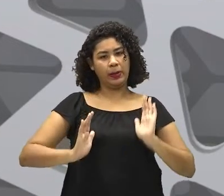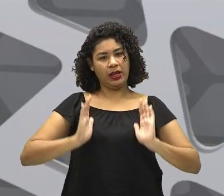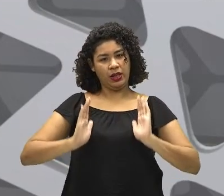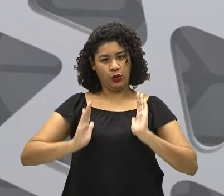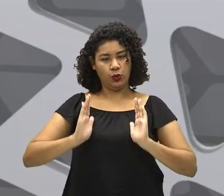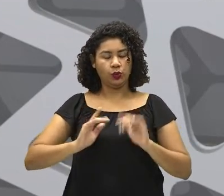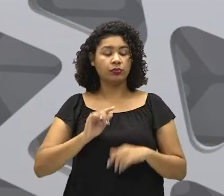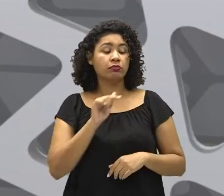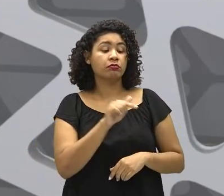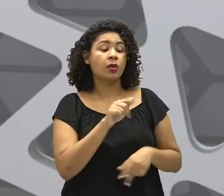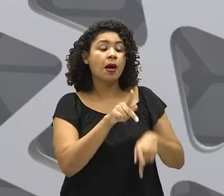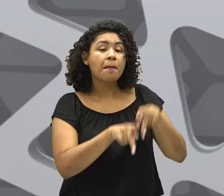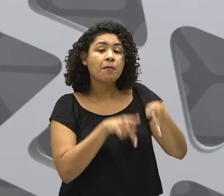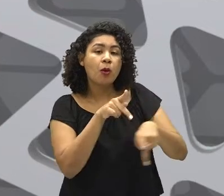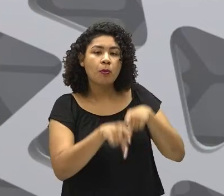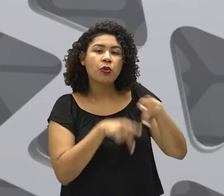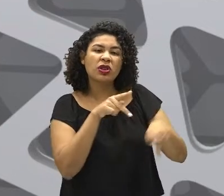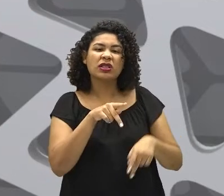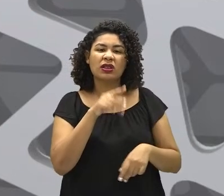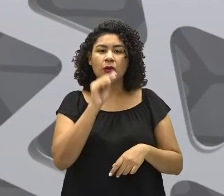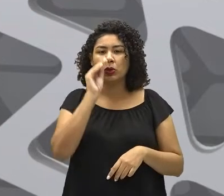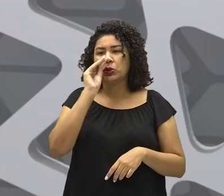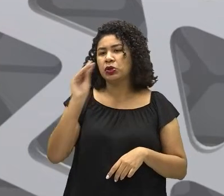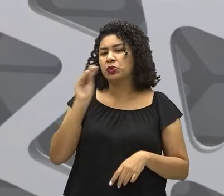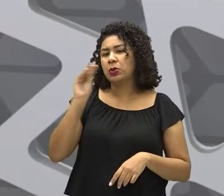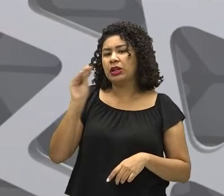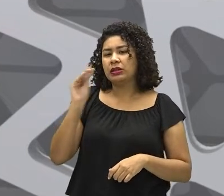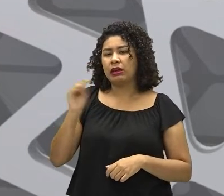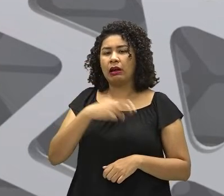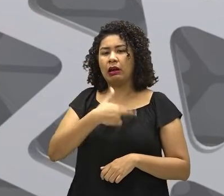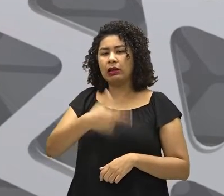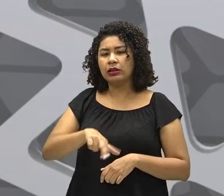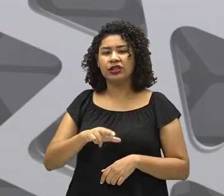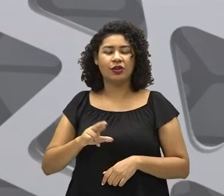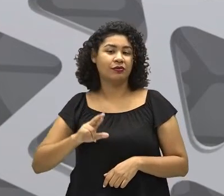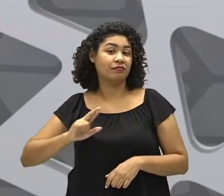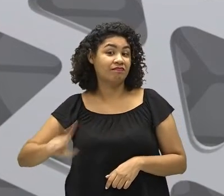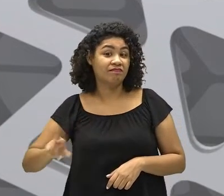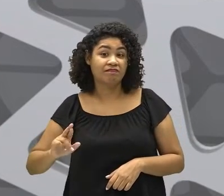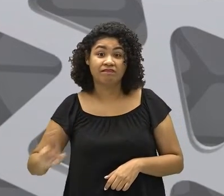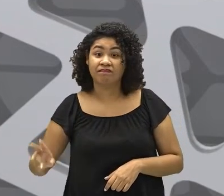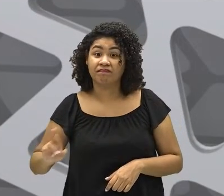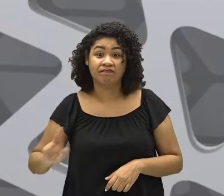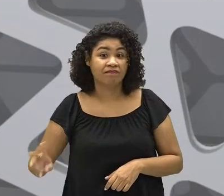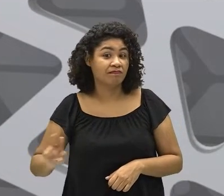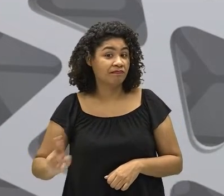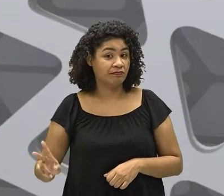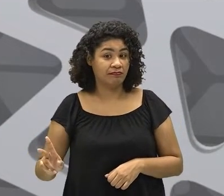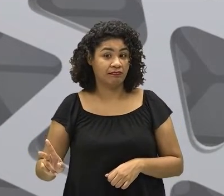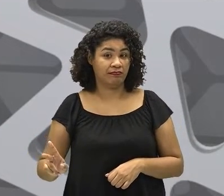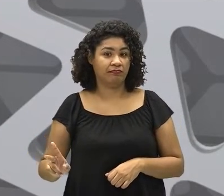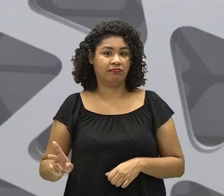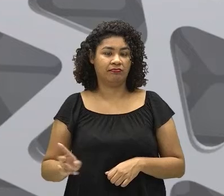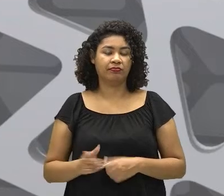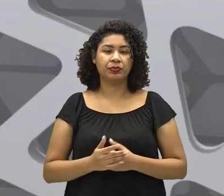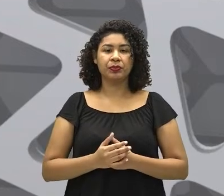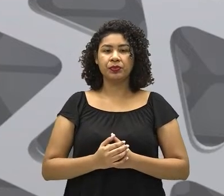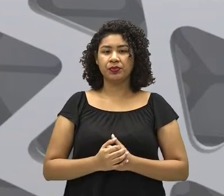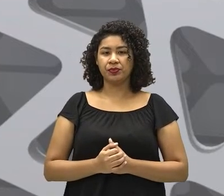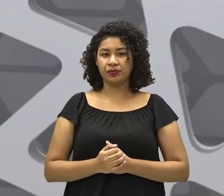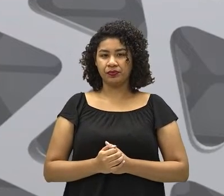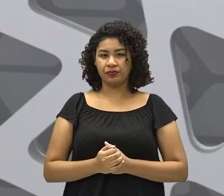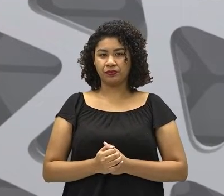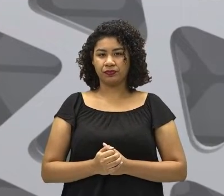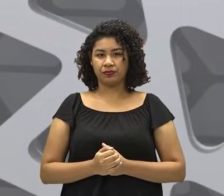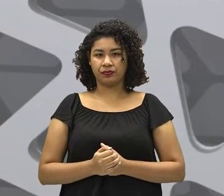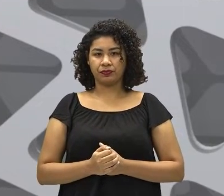naquele momento, vai virar as costas para a religião, vai abandonar e vai simplesmente passar a pensar de modo